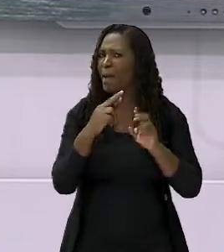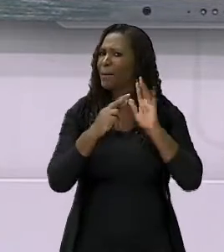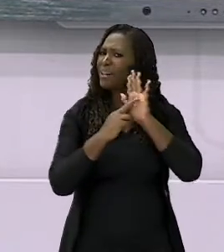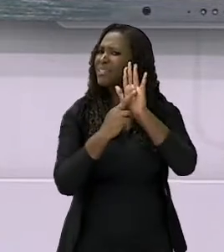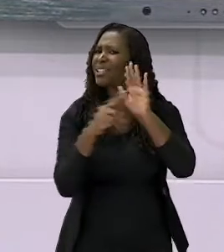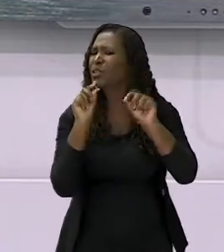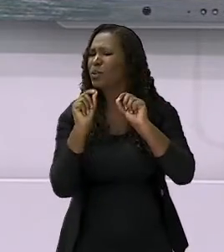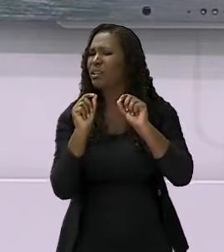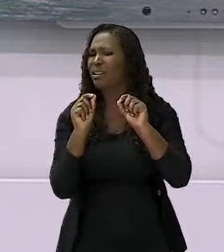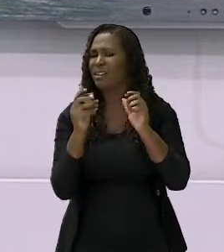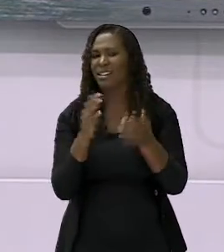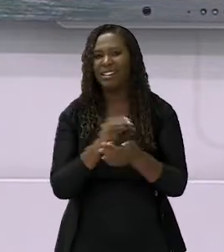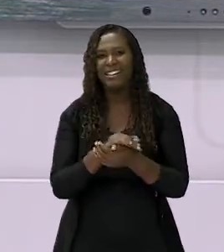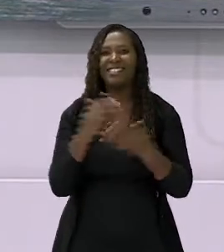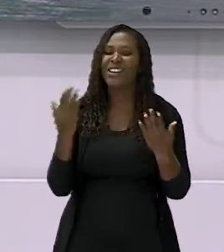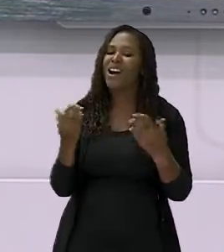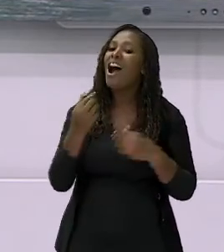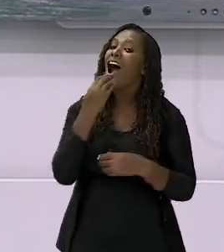poder pensar um pouquinho.